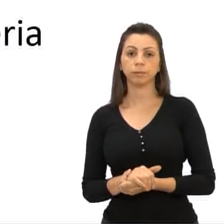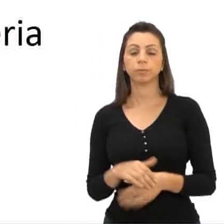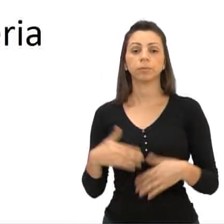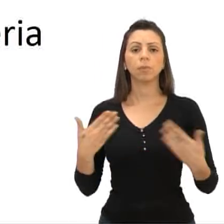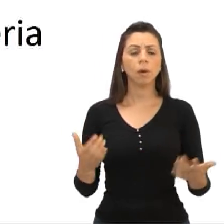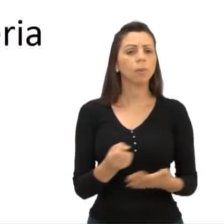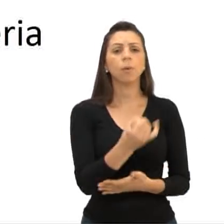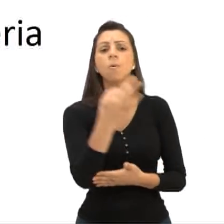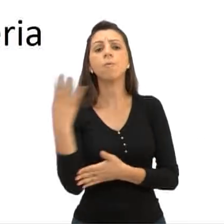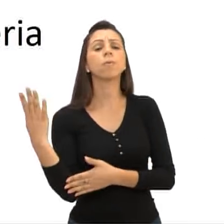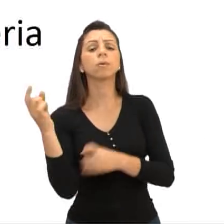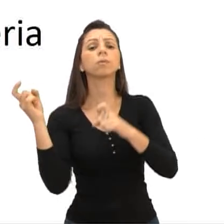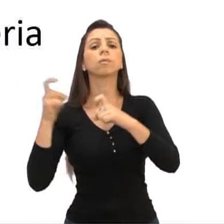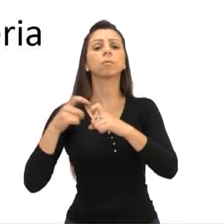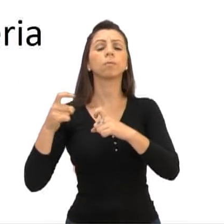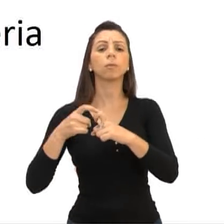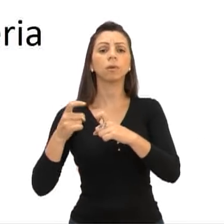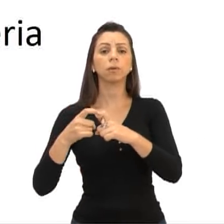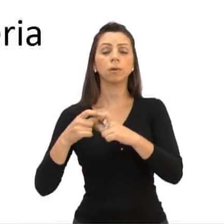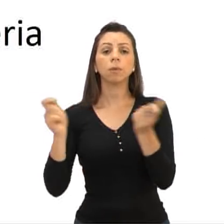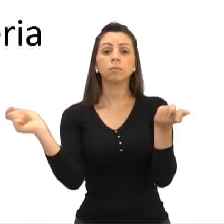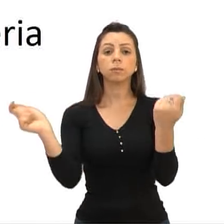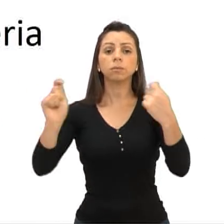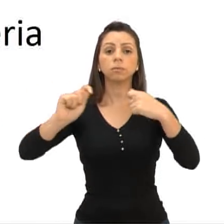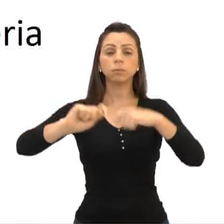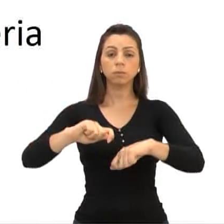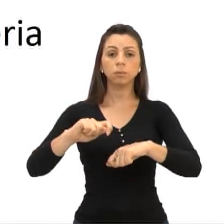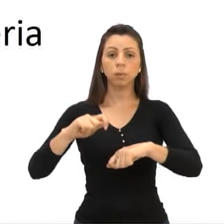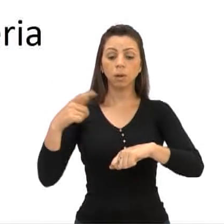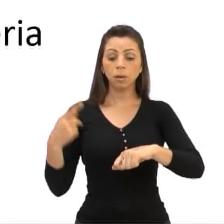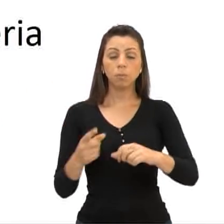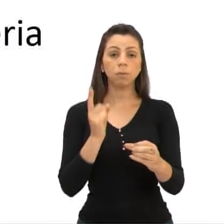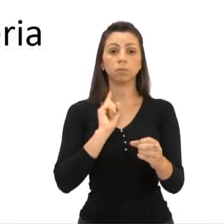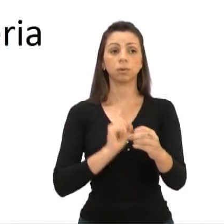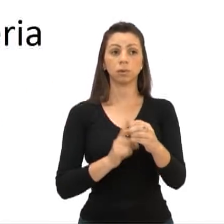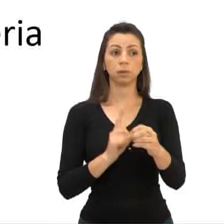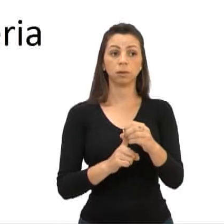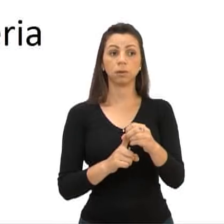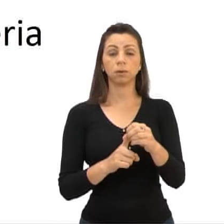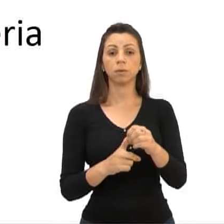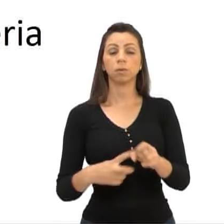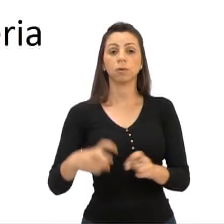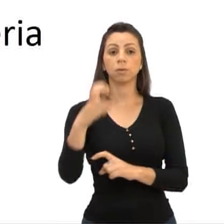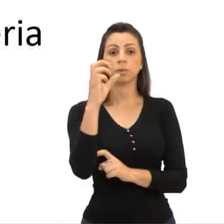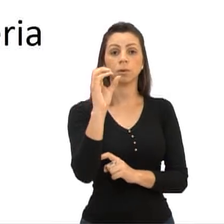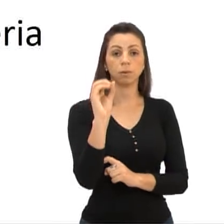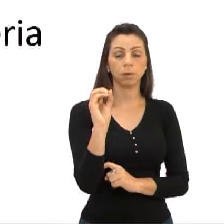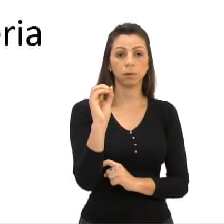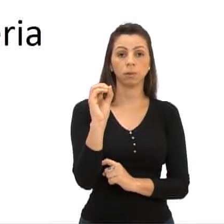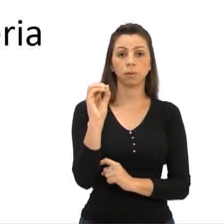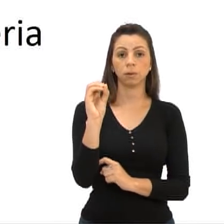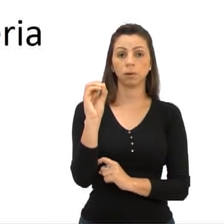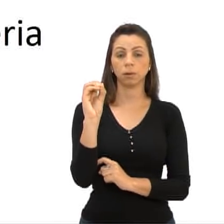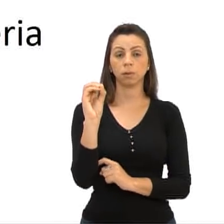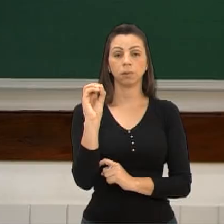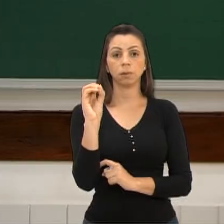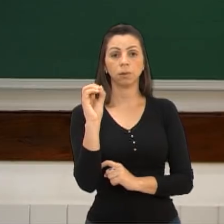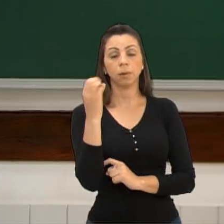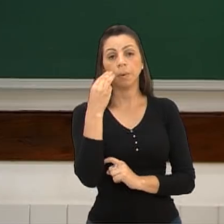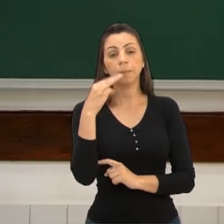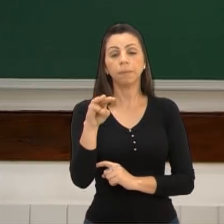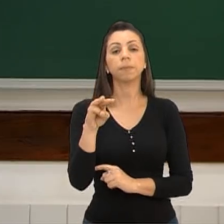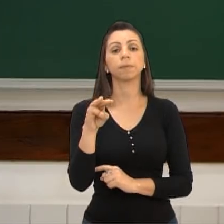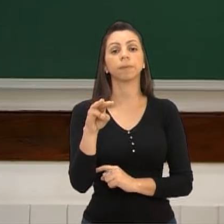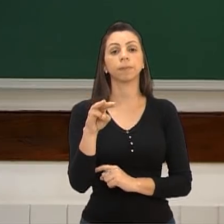condições, quantos médicos deveríamos ter em uma cidade com 50 mil habitantes?